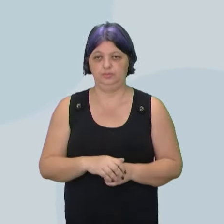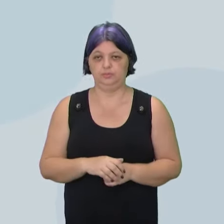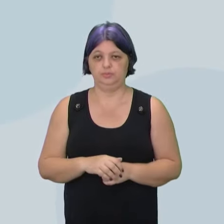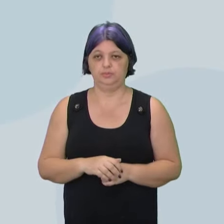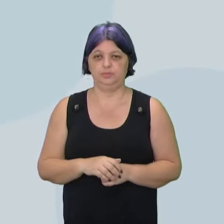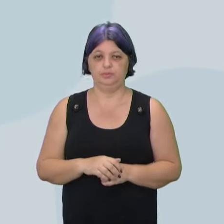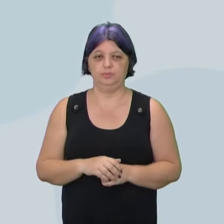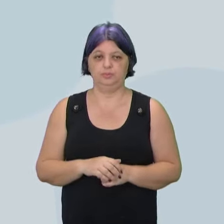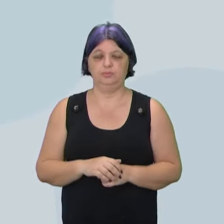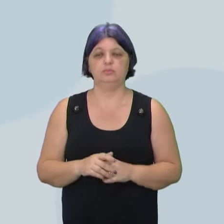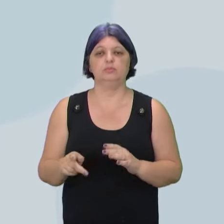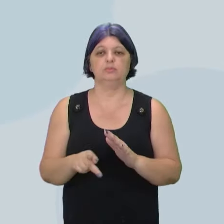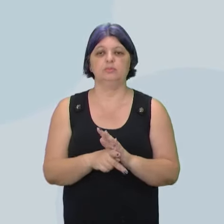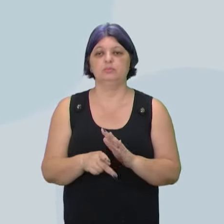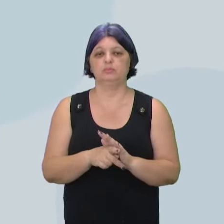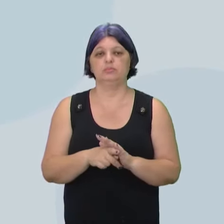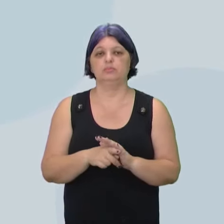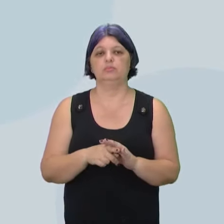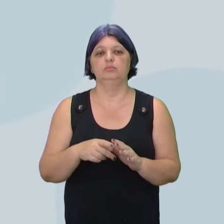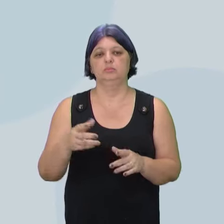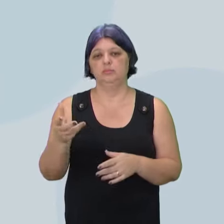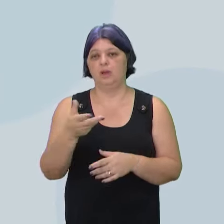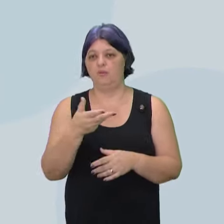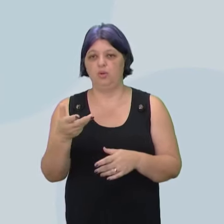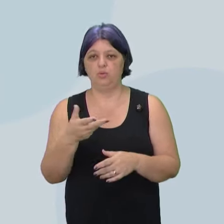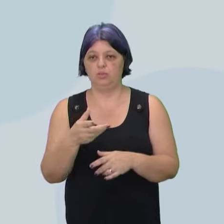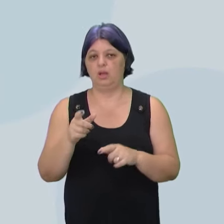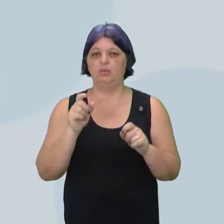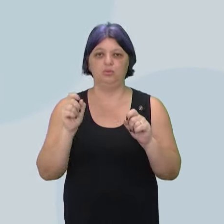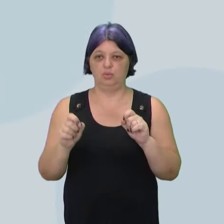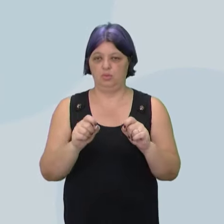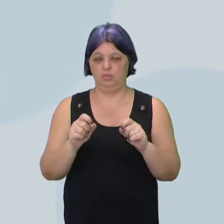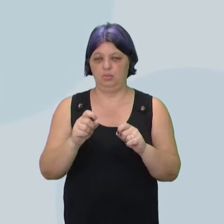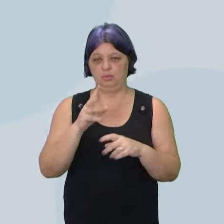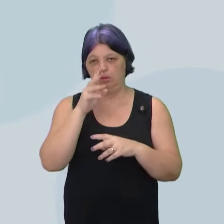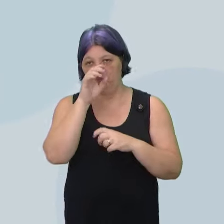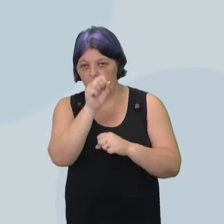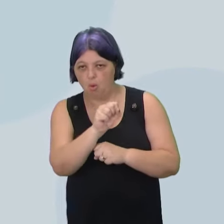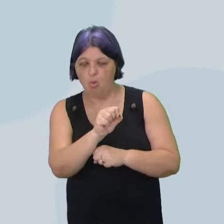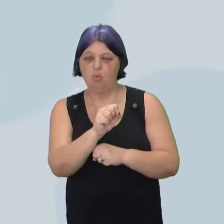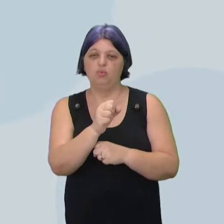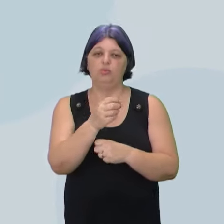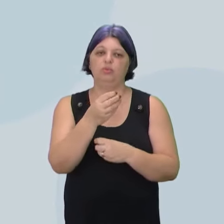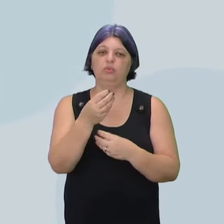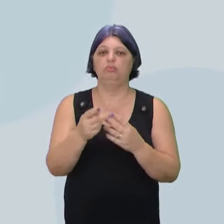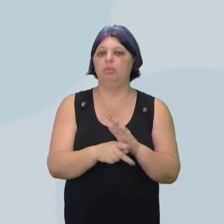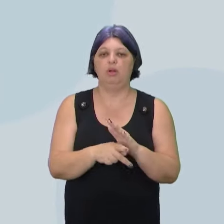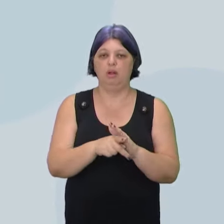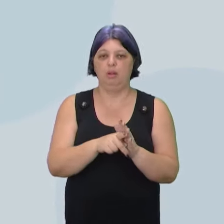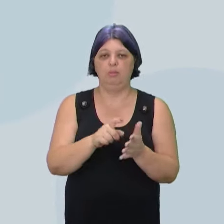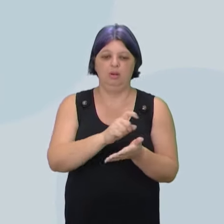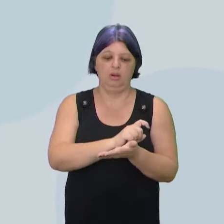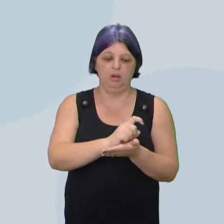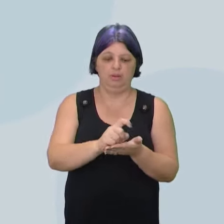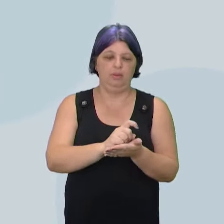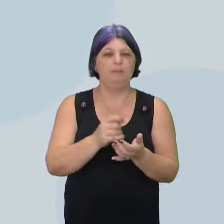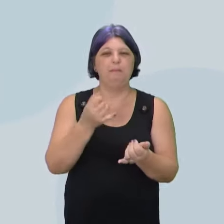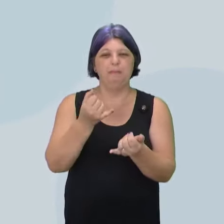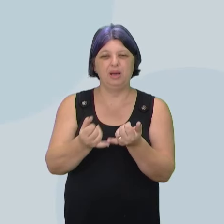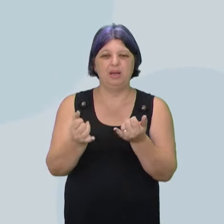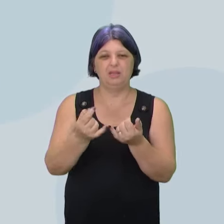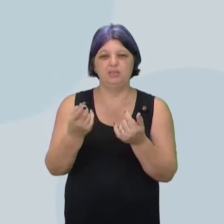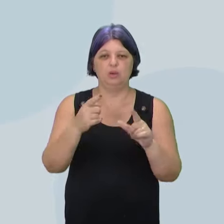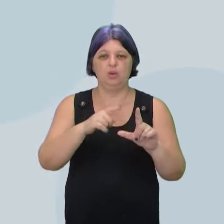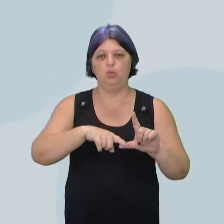E as amplitudes, vamos falar daqui a pouco, né? Dos vários tipos de ondas sísmicas, tá certo?